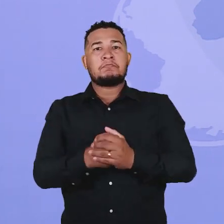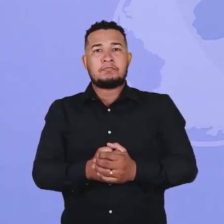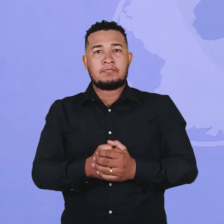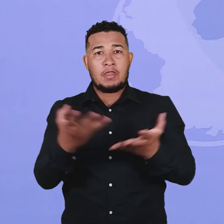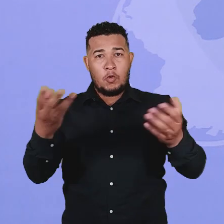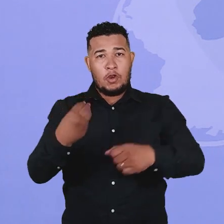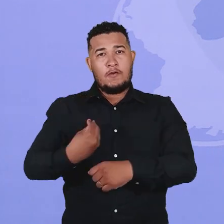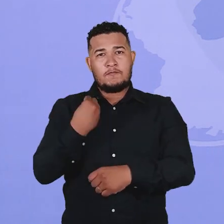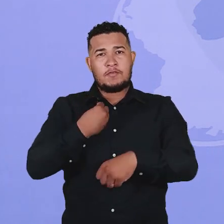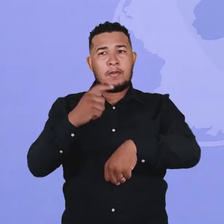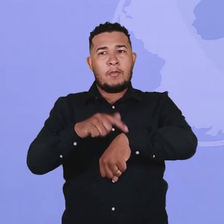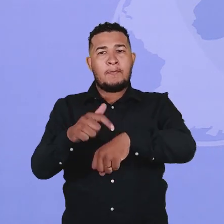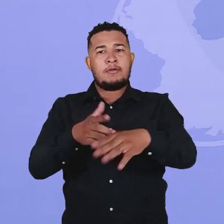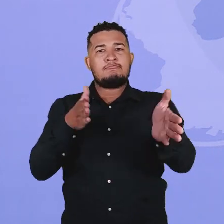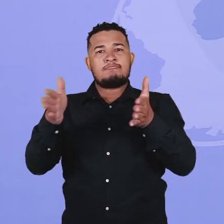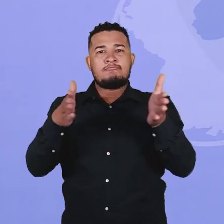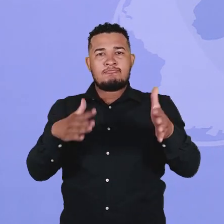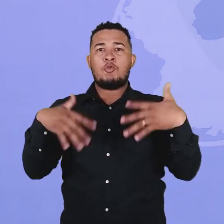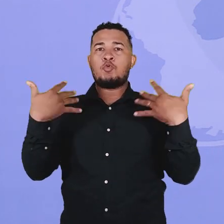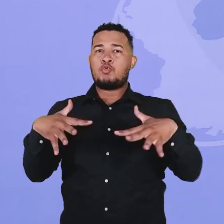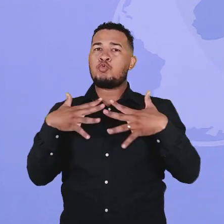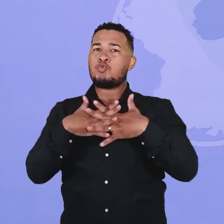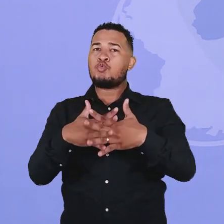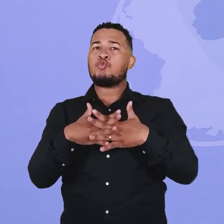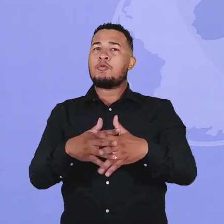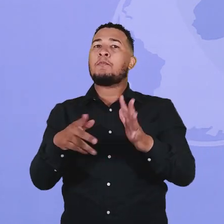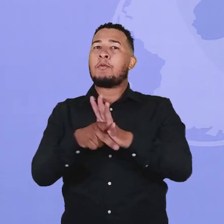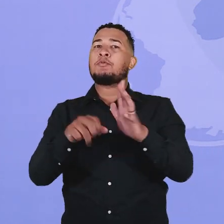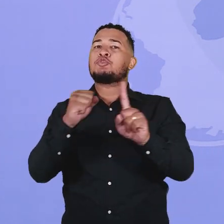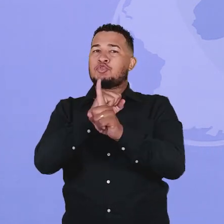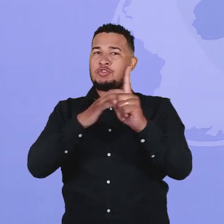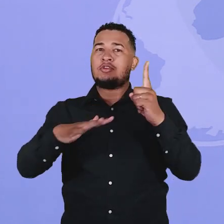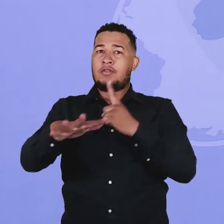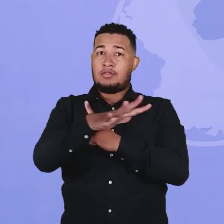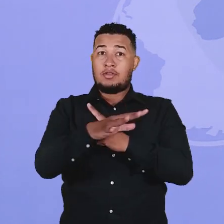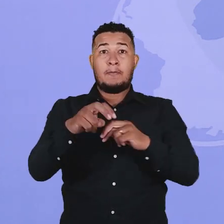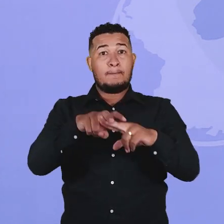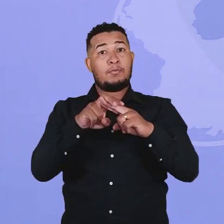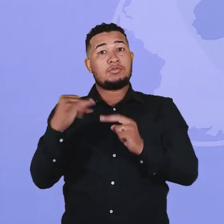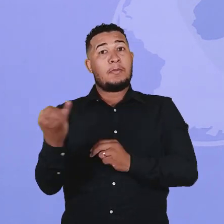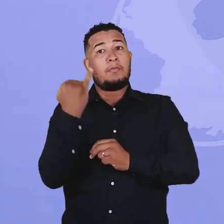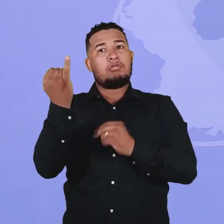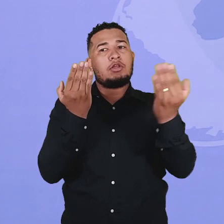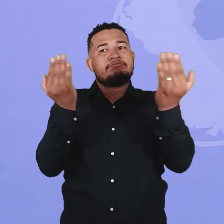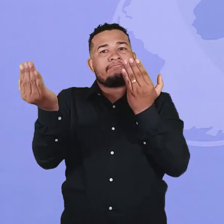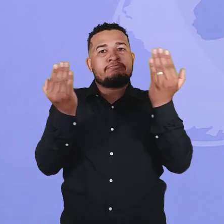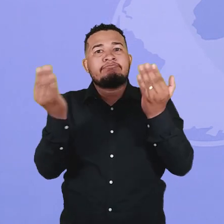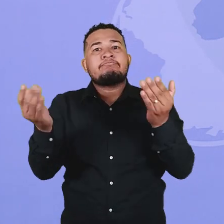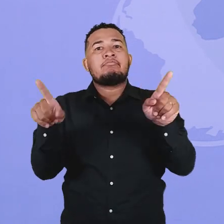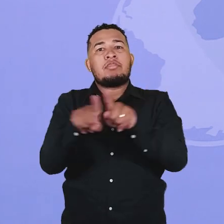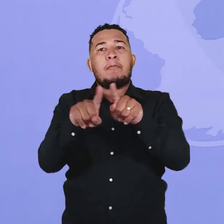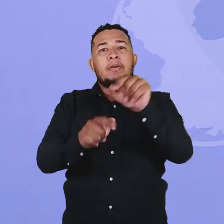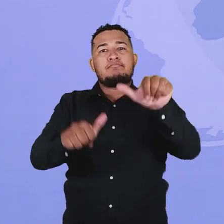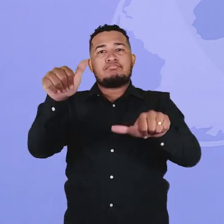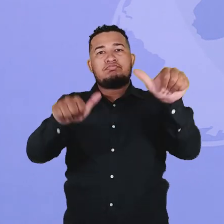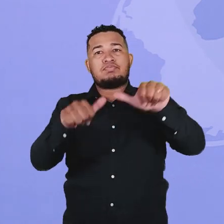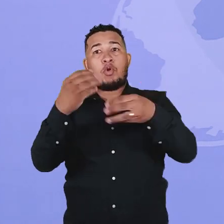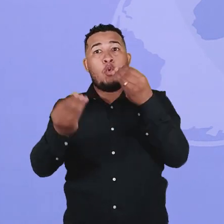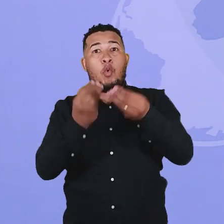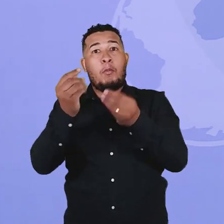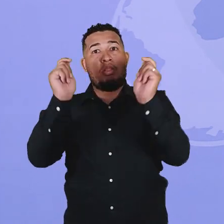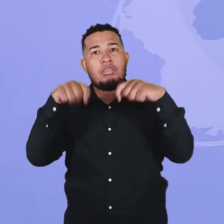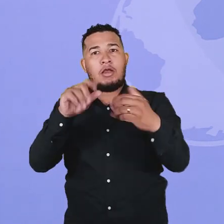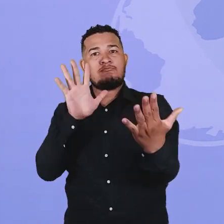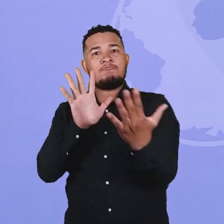Nós estamos vivendo um momento complexo na nossa sociedade e é muito importante você fazer essa comparação e analisar o quanto